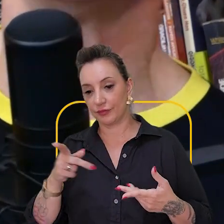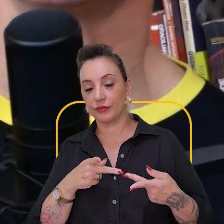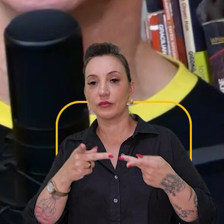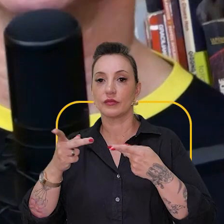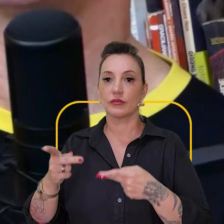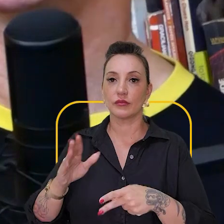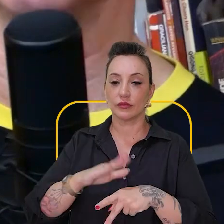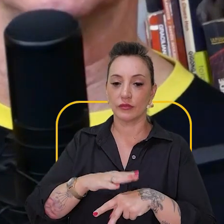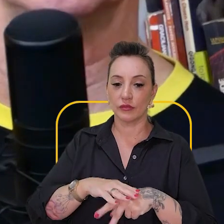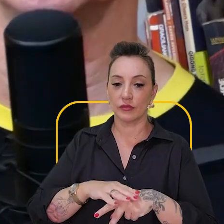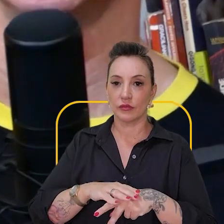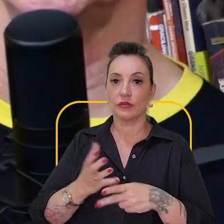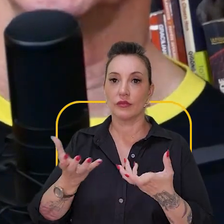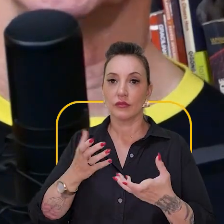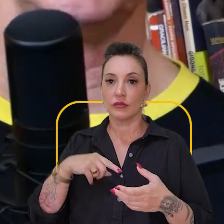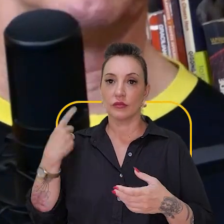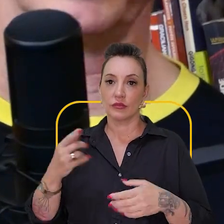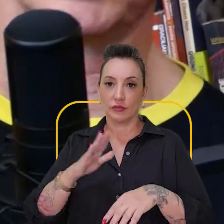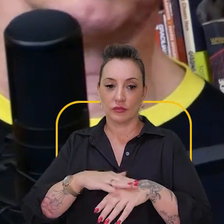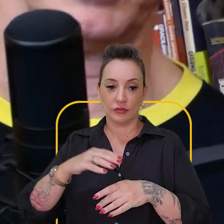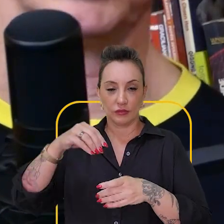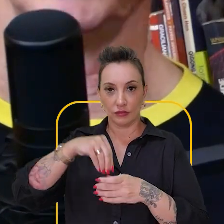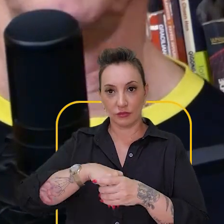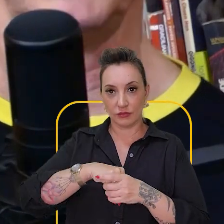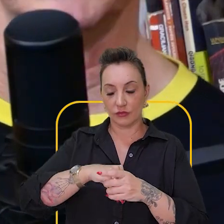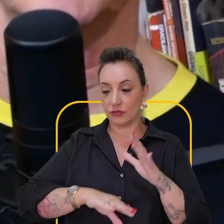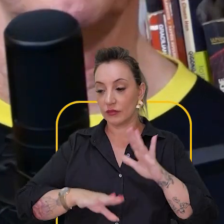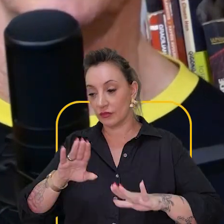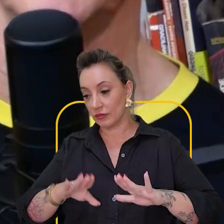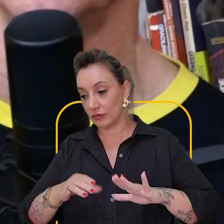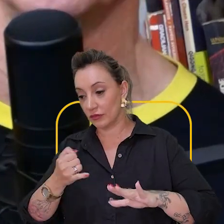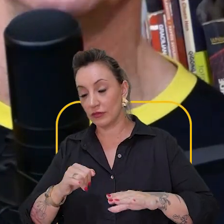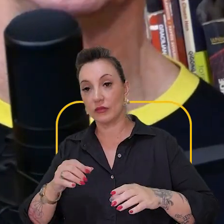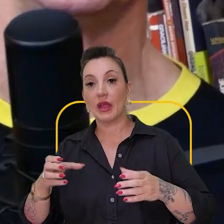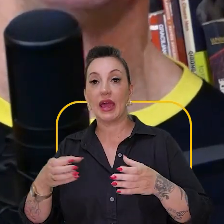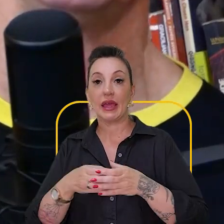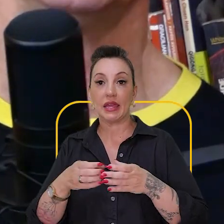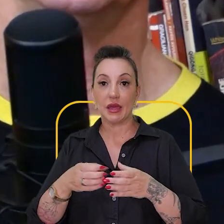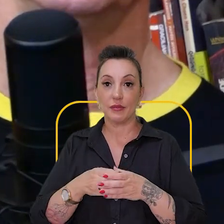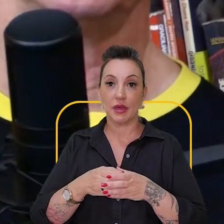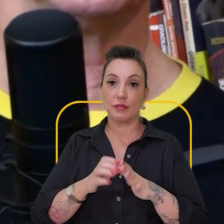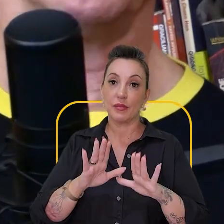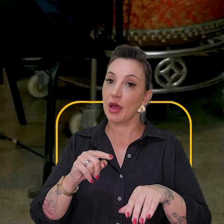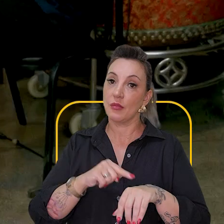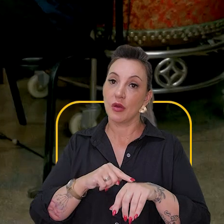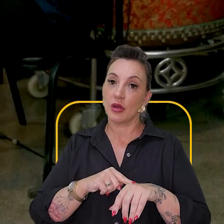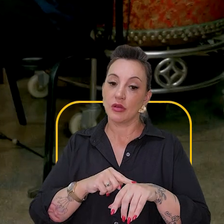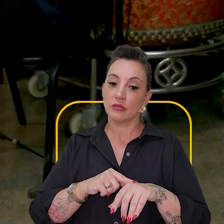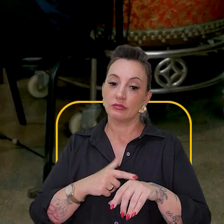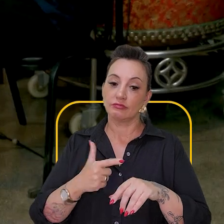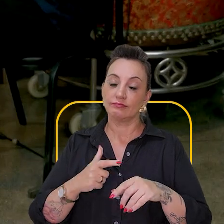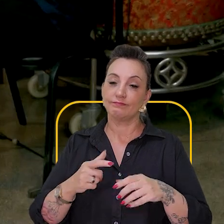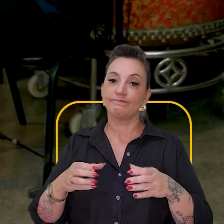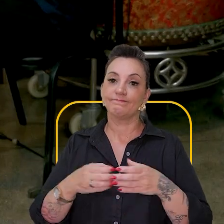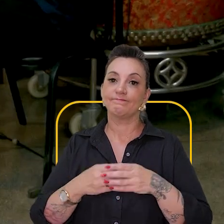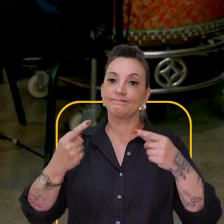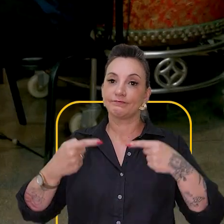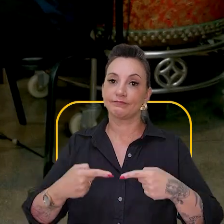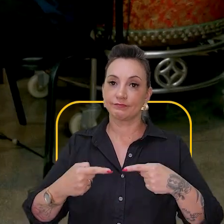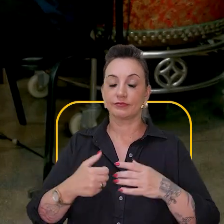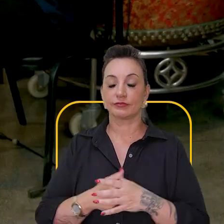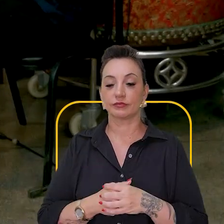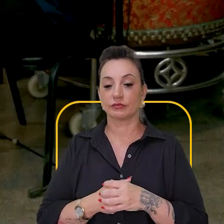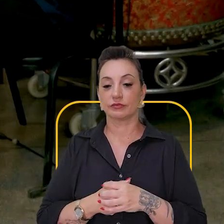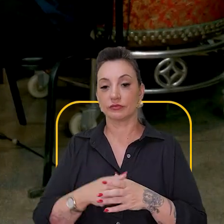lá visitar fazer parte eles querem que a gente faça parte de repente a gente vê se monta uma equipe mas no momento eu não tenho equipe de competição e